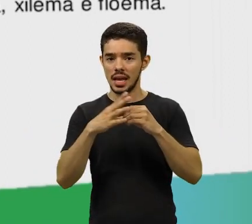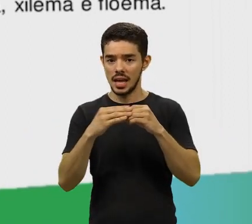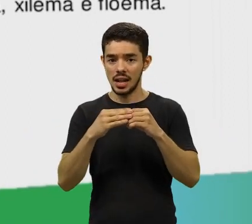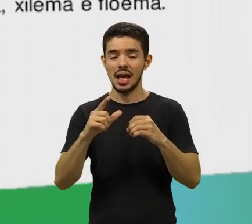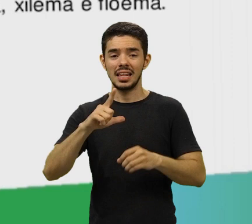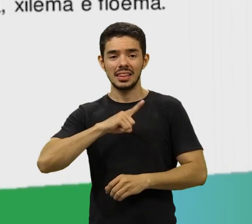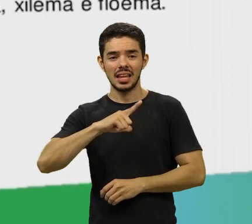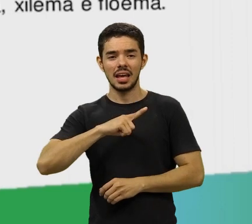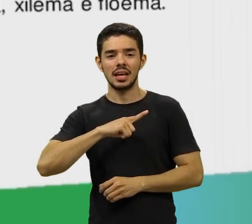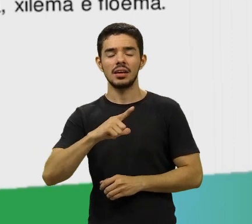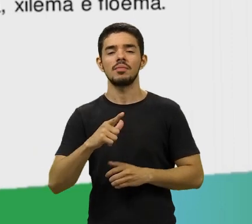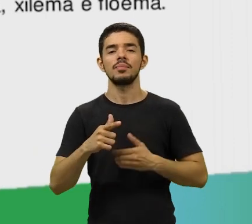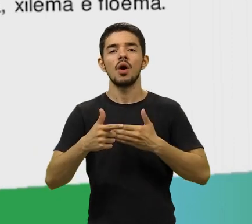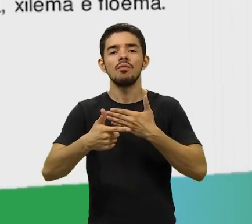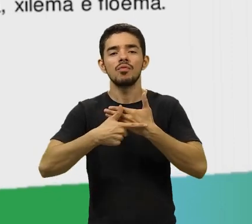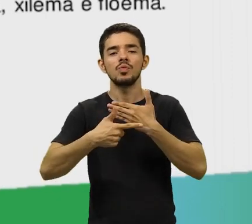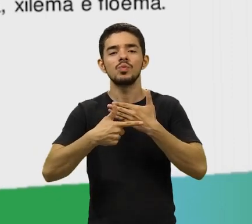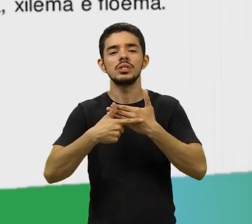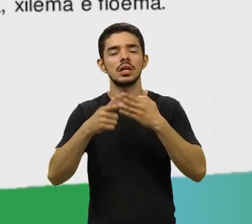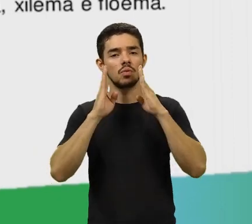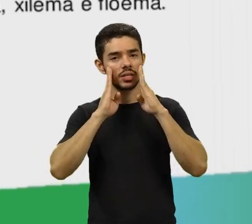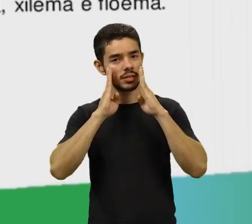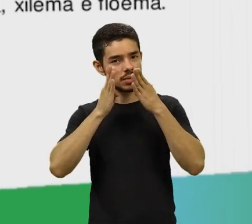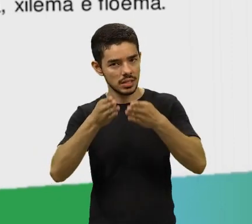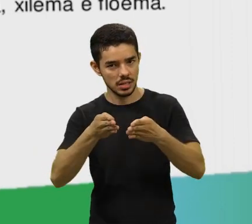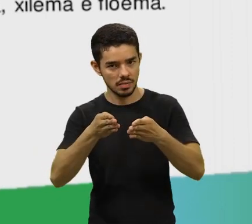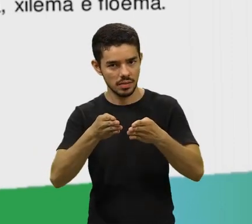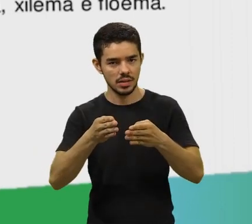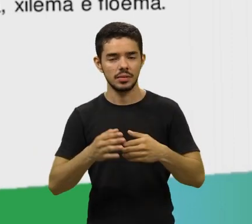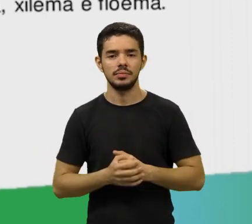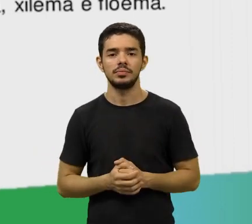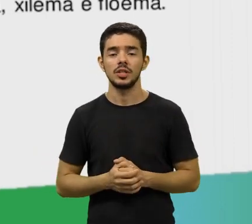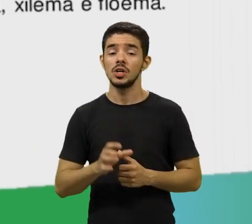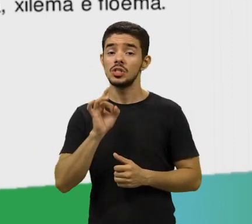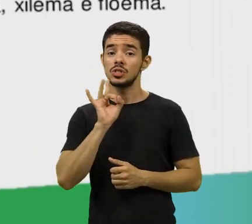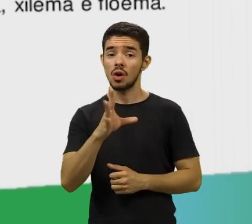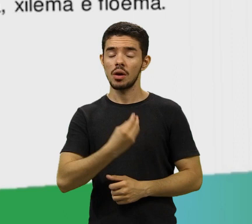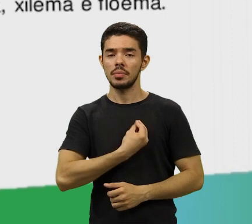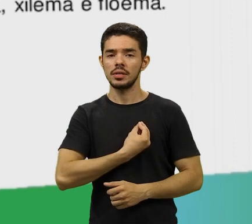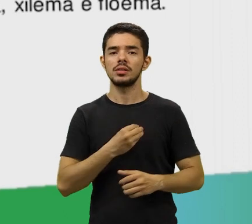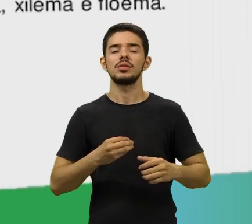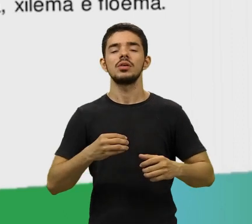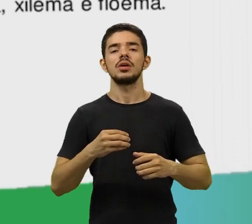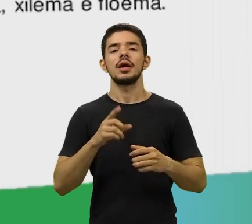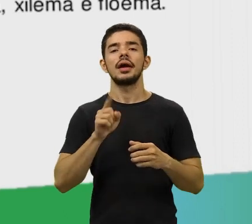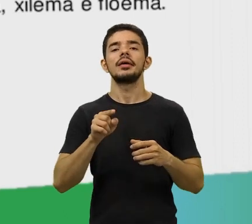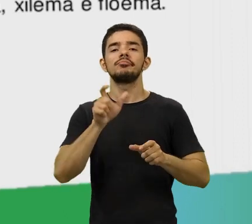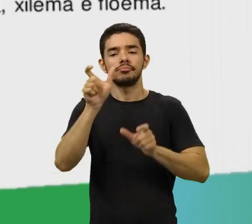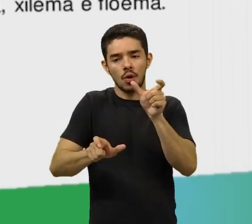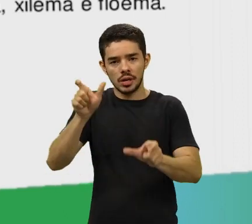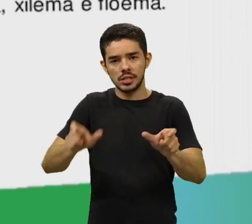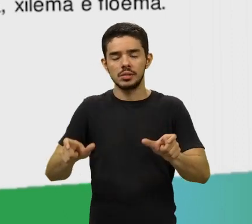elas desempenham uma função específica. E ela só está presente em organismos o